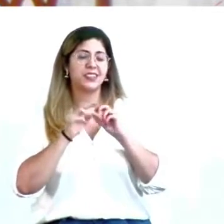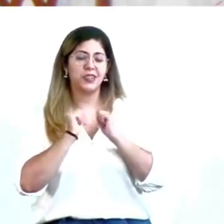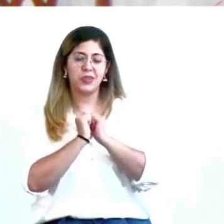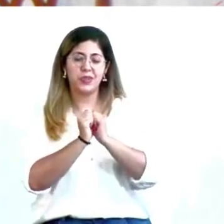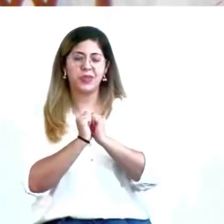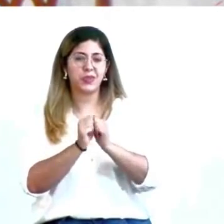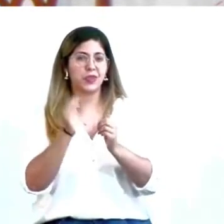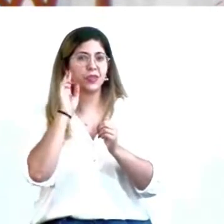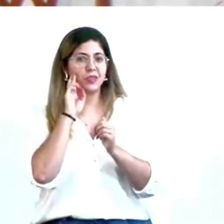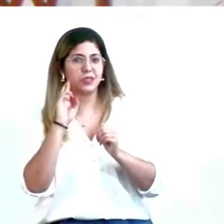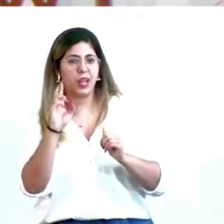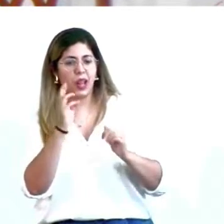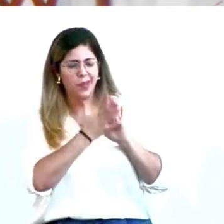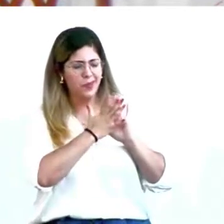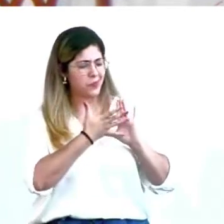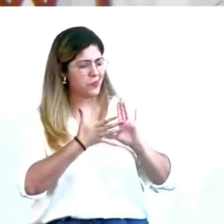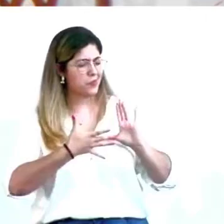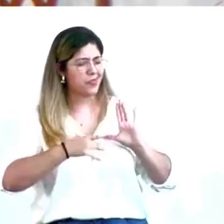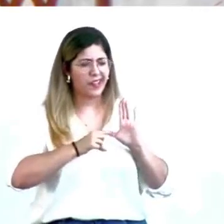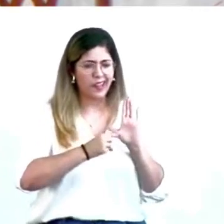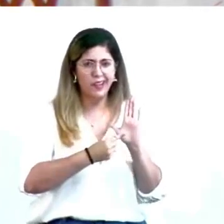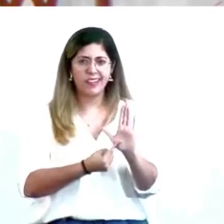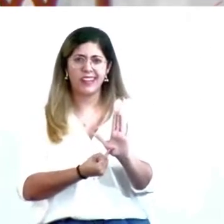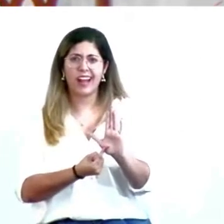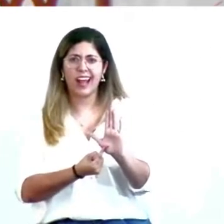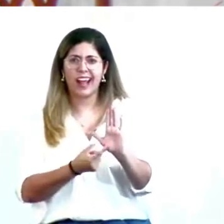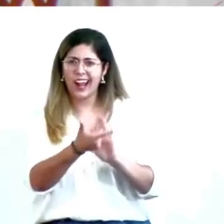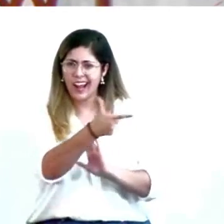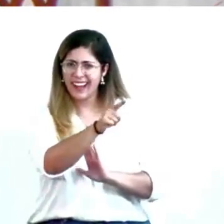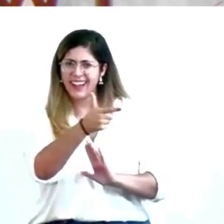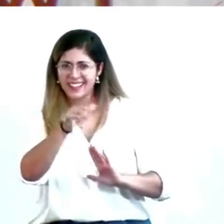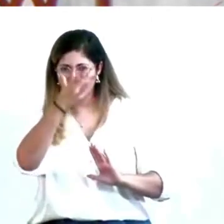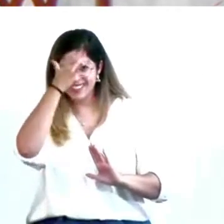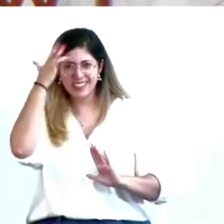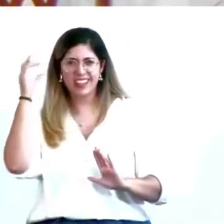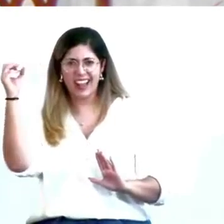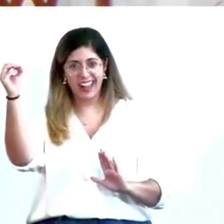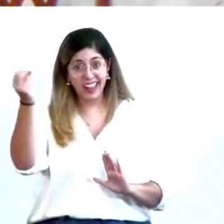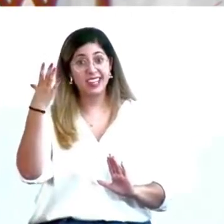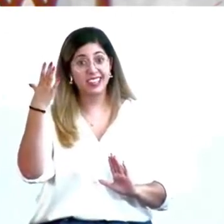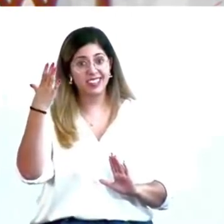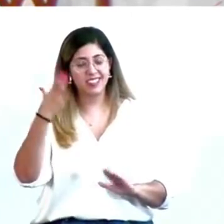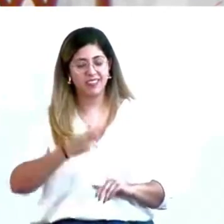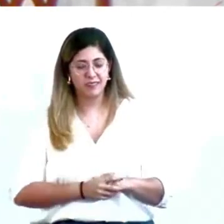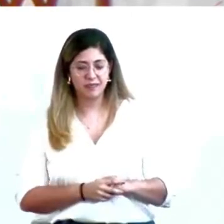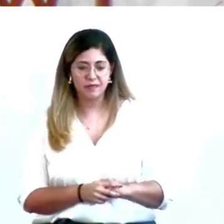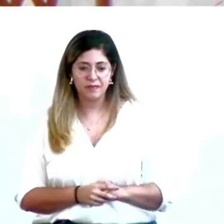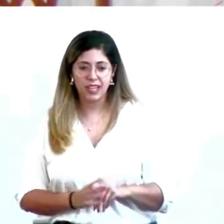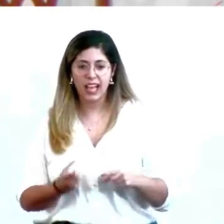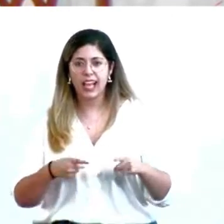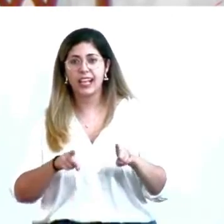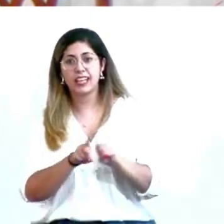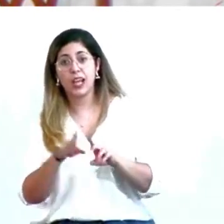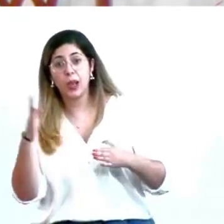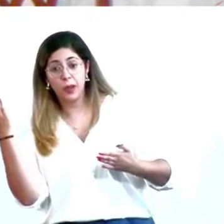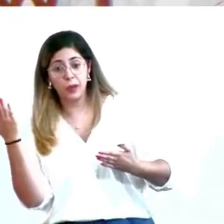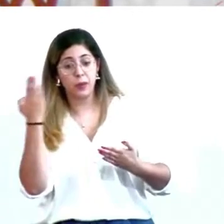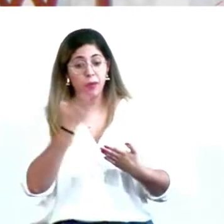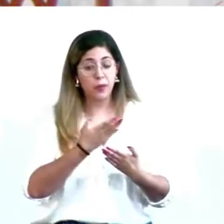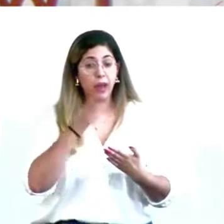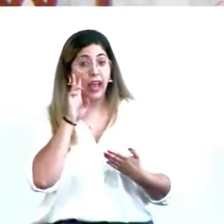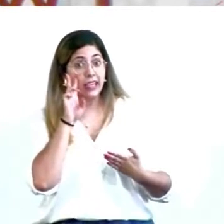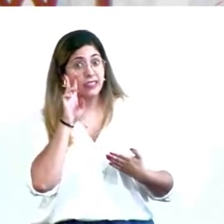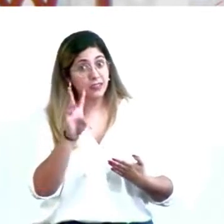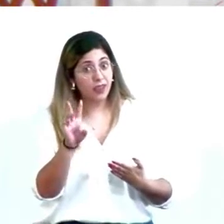colocarem em prática na realidade com Deus e na realidade com o seu próximo. Fazendo assim, vocês vão provar e